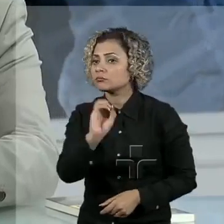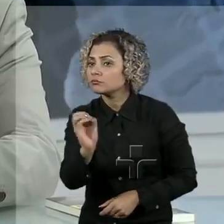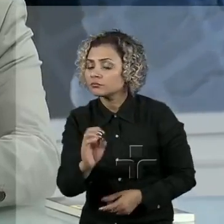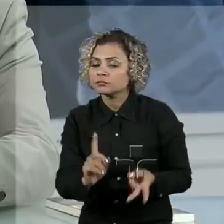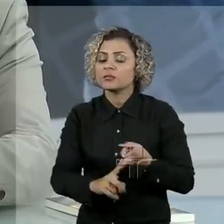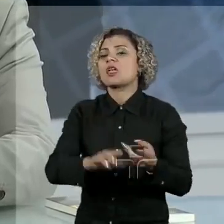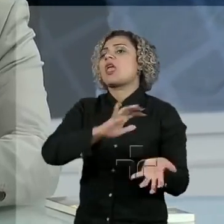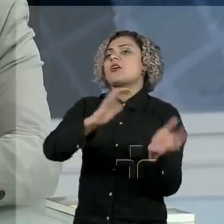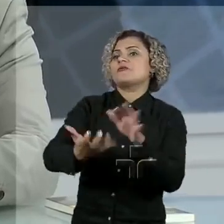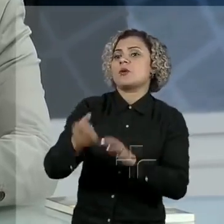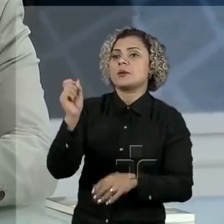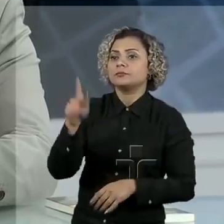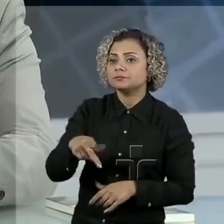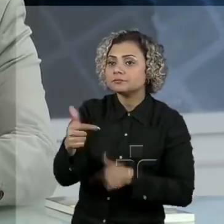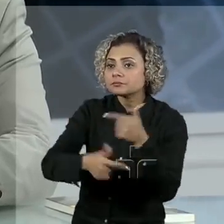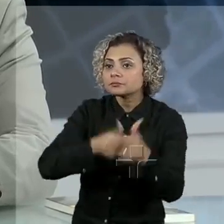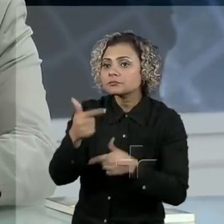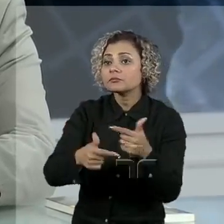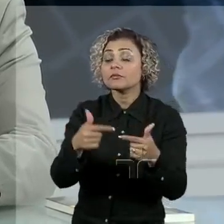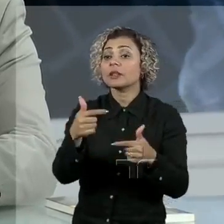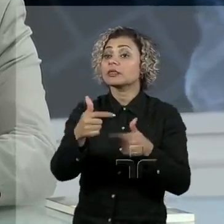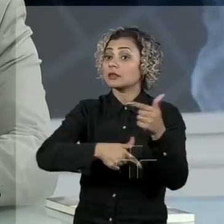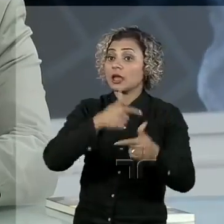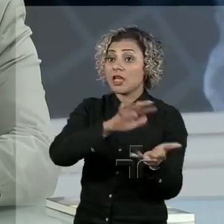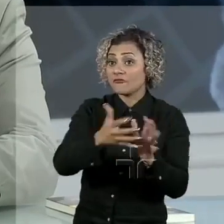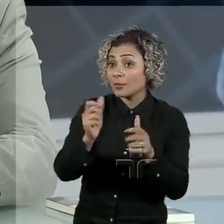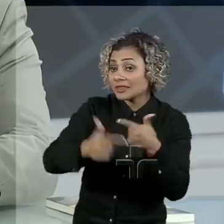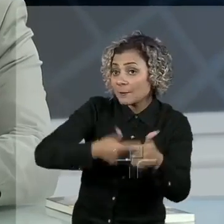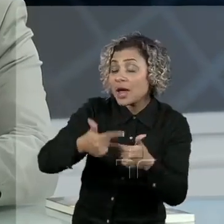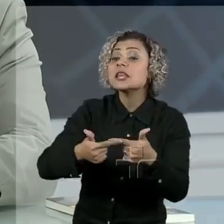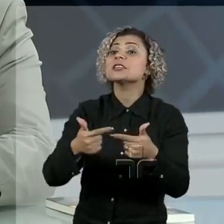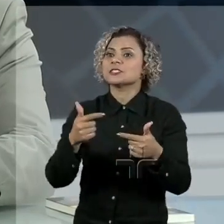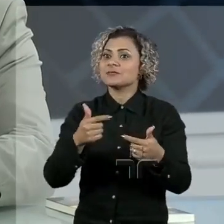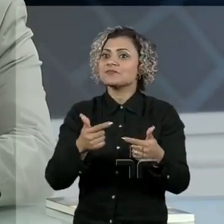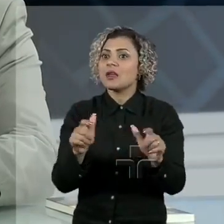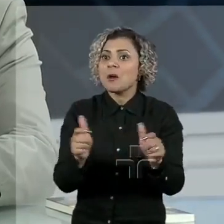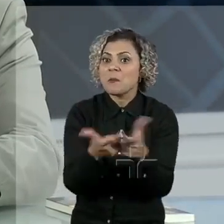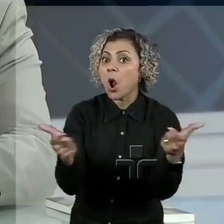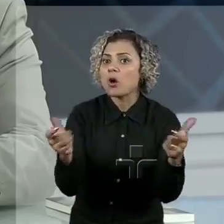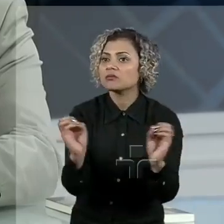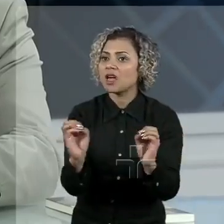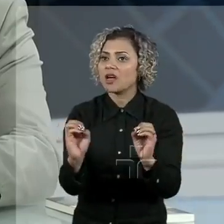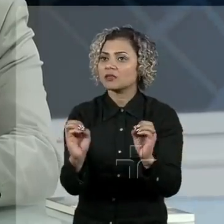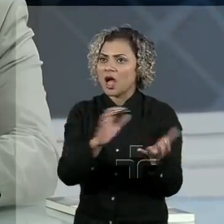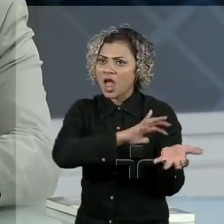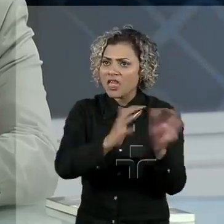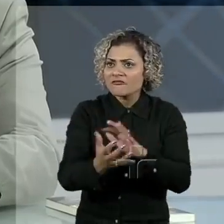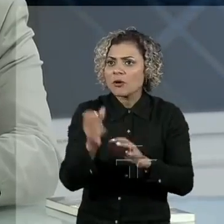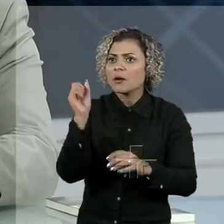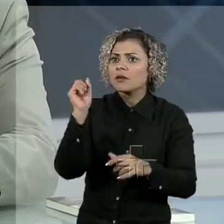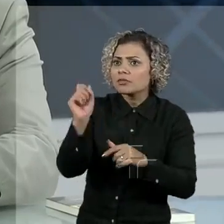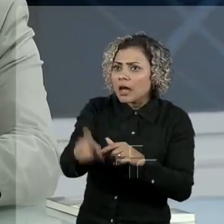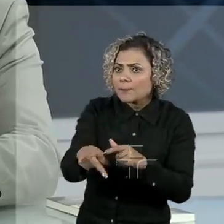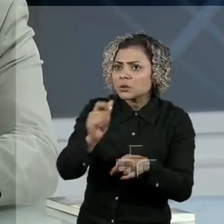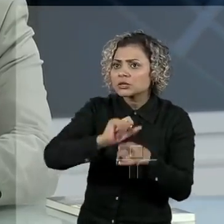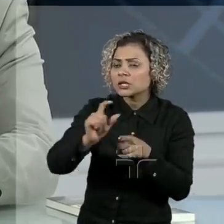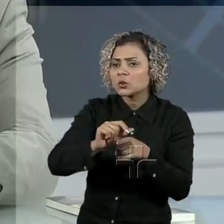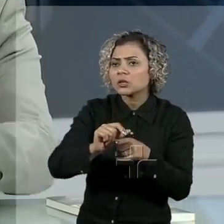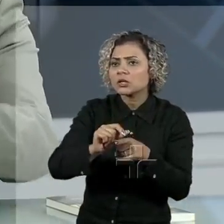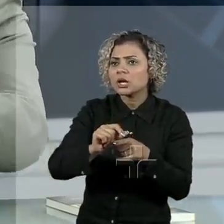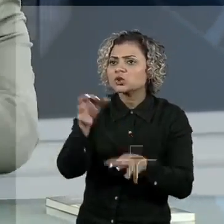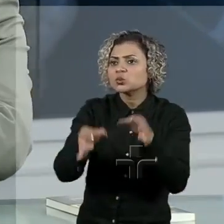reforma trabalhista, prometia emprego, não deu. E agora, uma reforma previdenciária extremamente injusta, extremamente